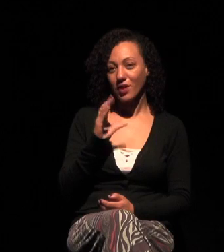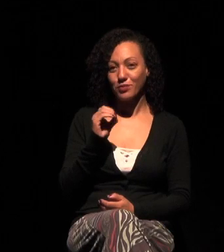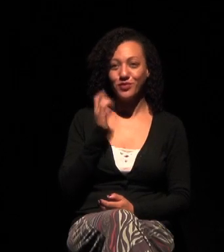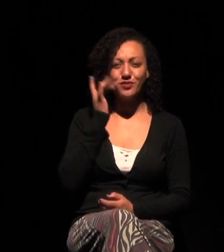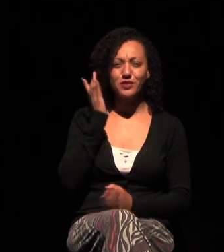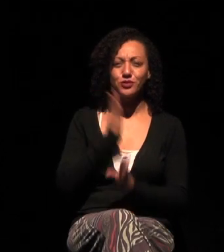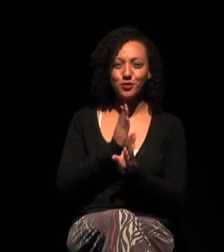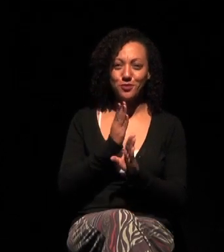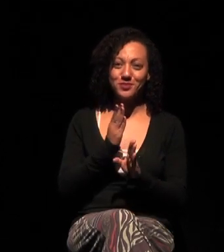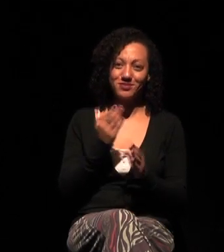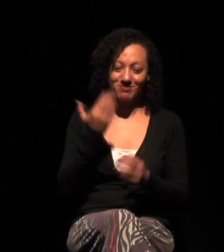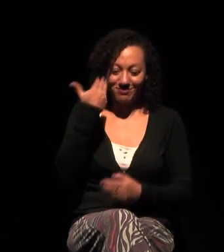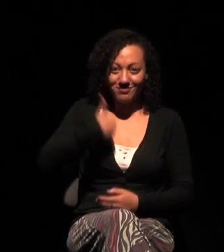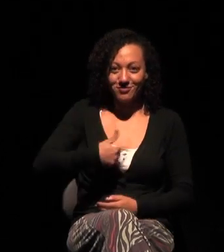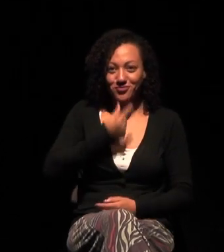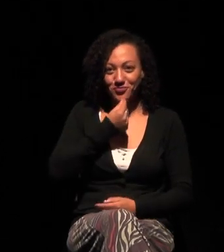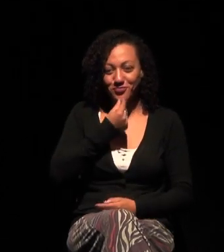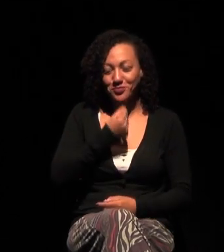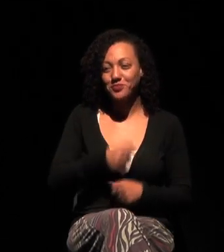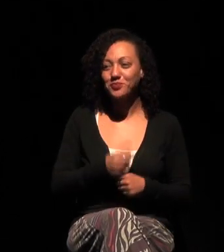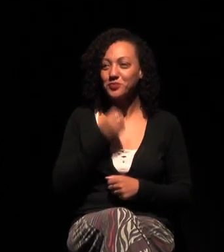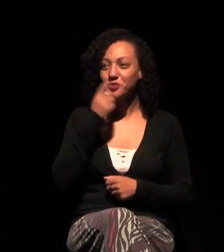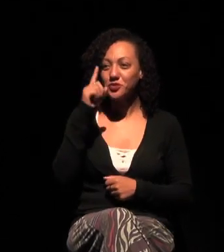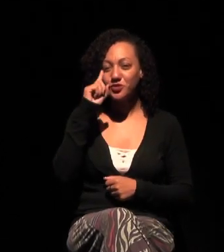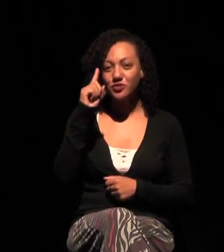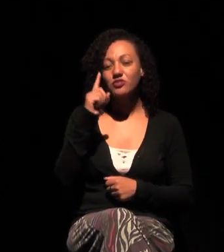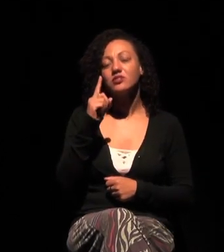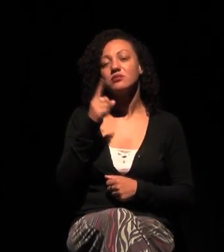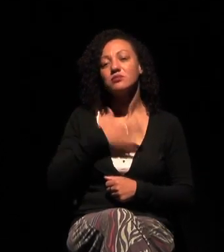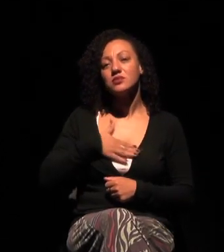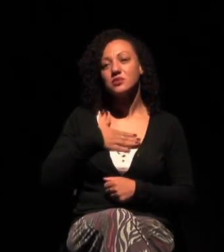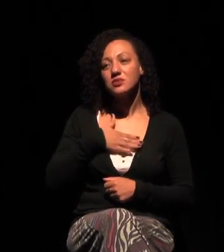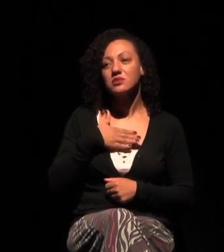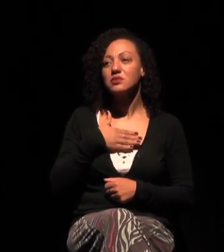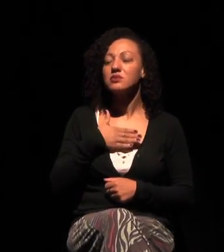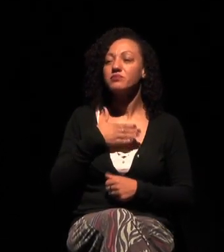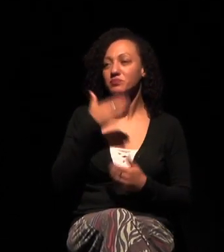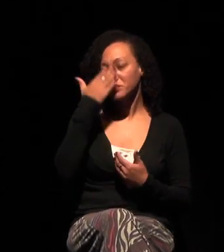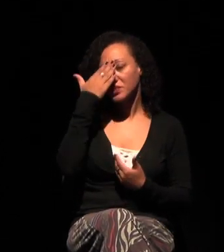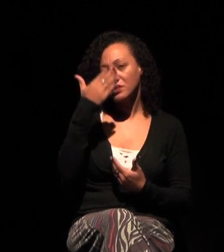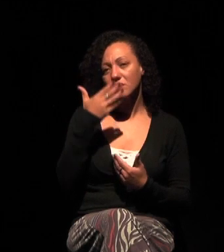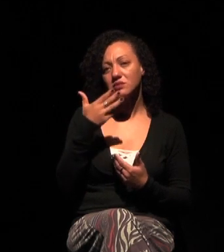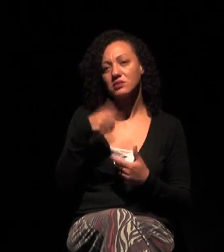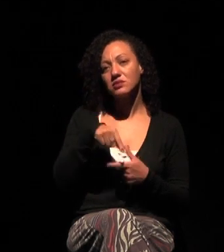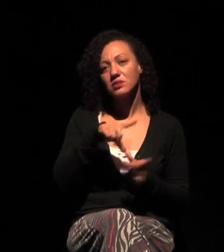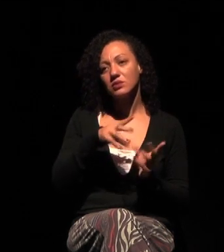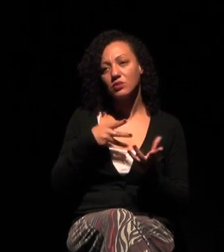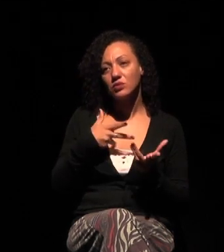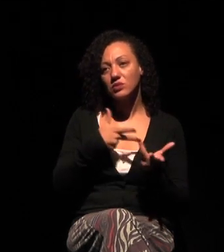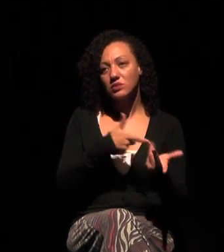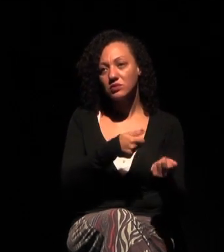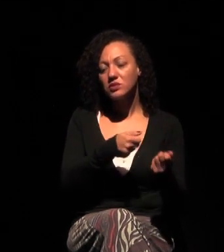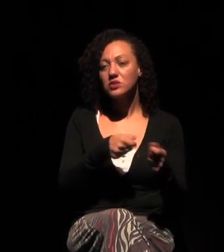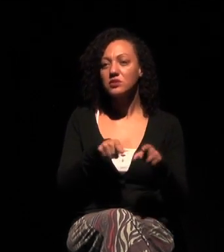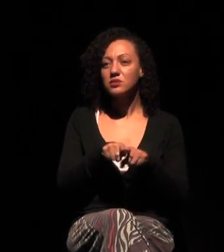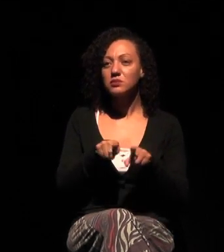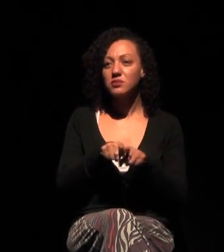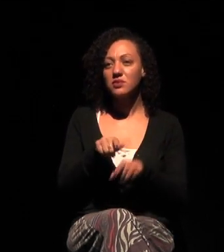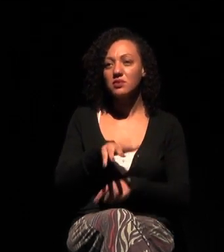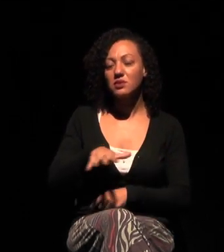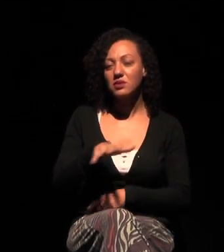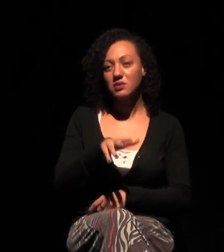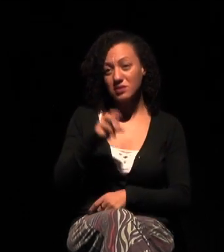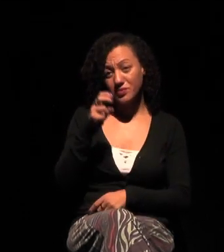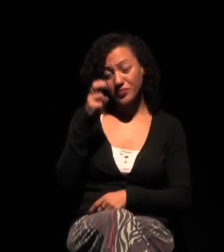é tão bom dia é um prazer estar aqui o disse muito a um convite à área de inteligência social está